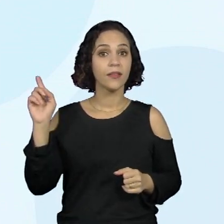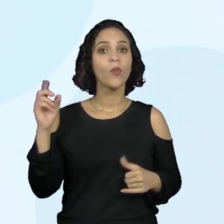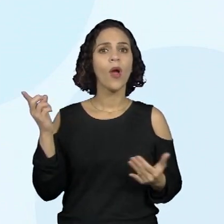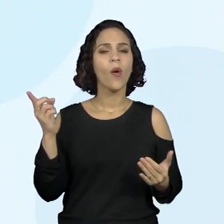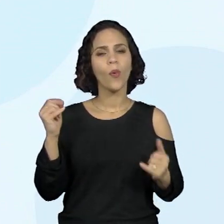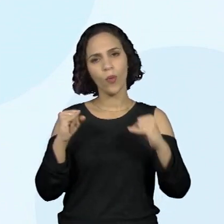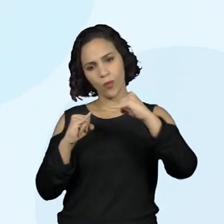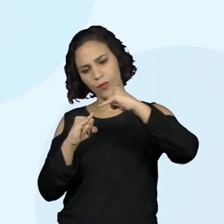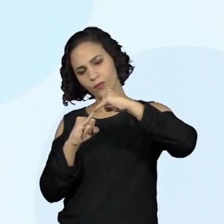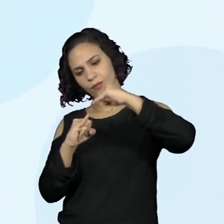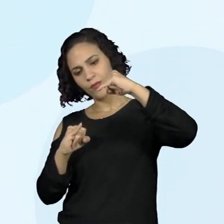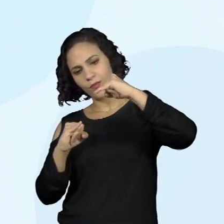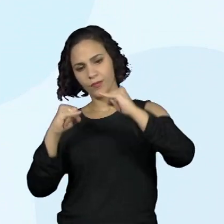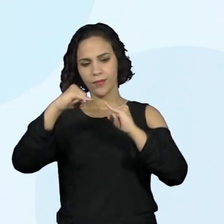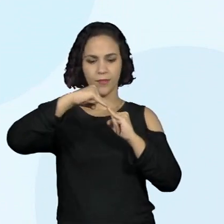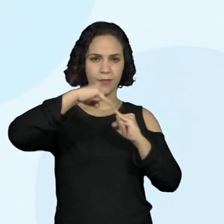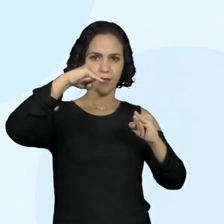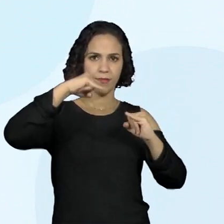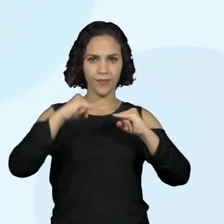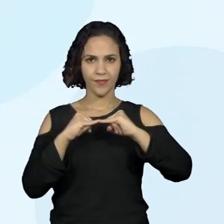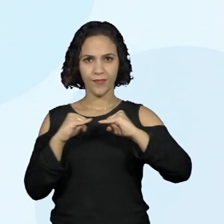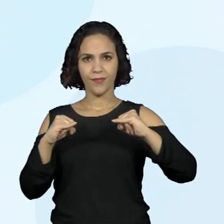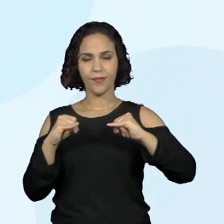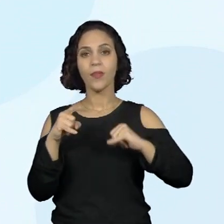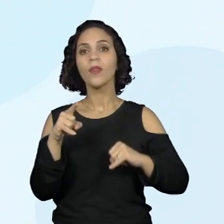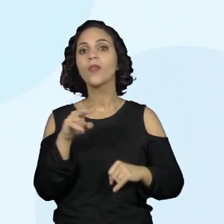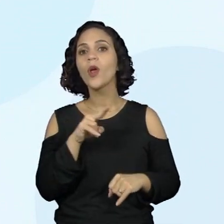é um triângulo. Vamos registrar isso?